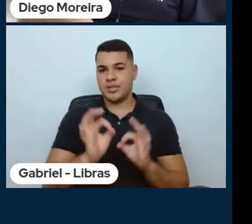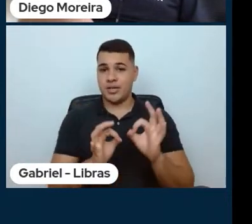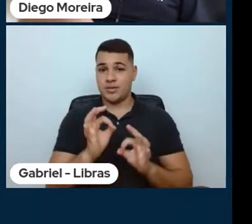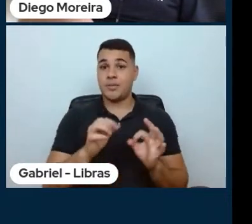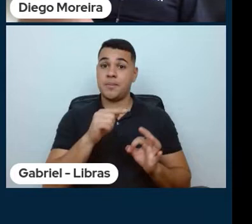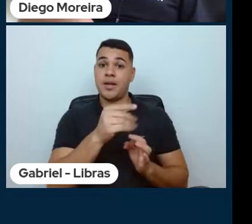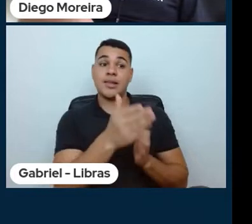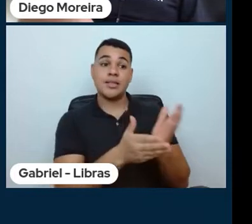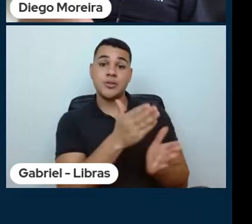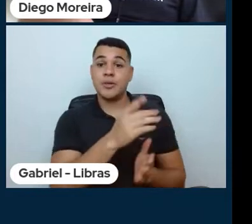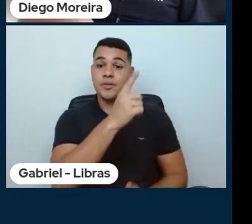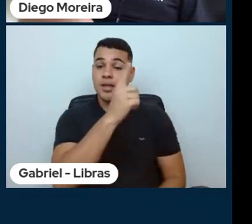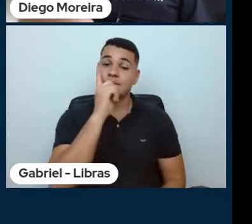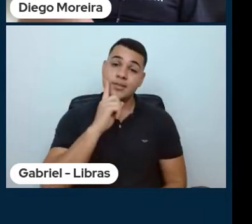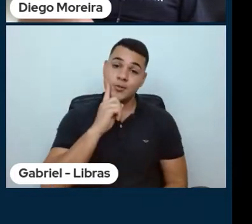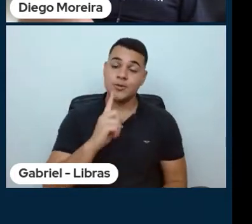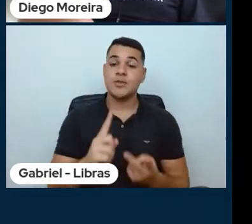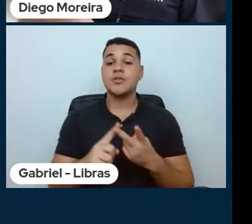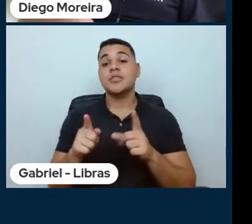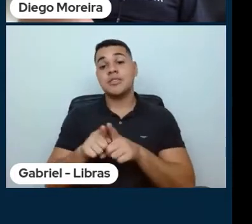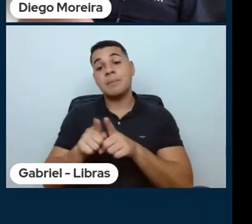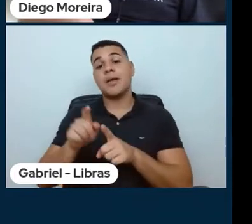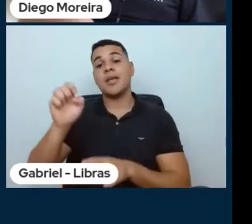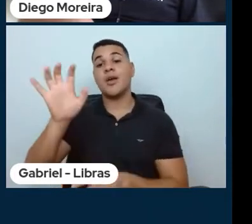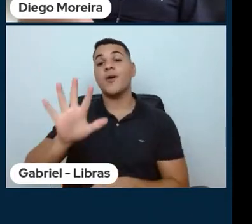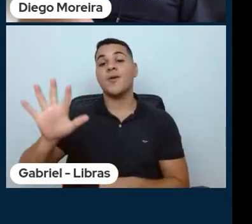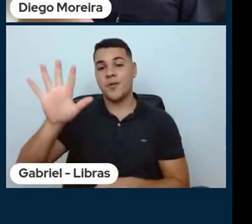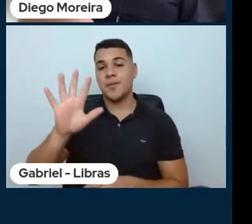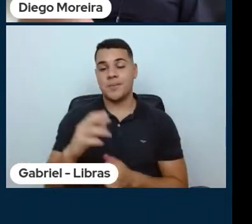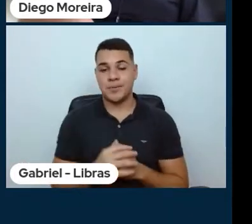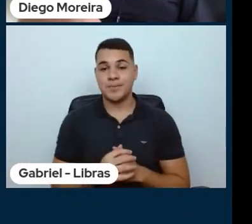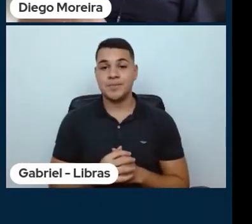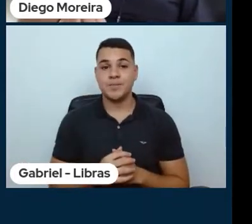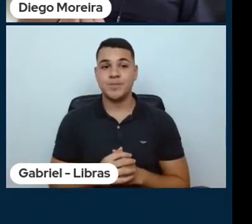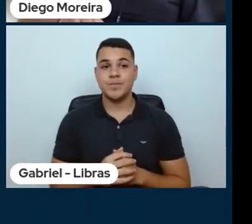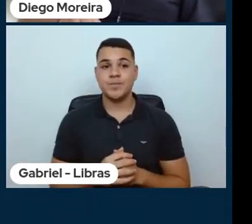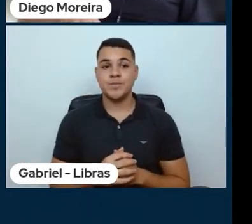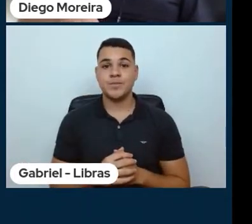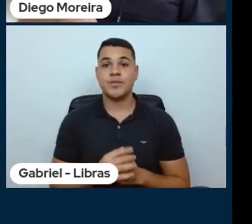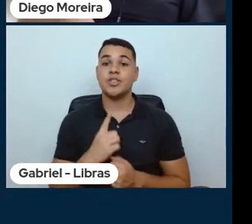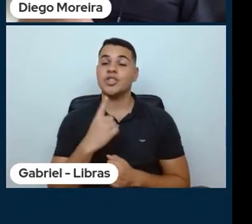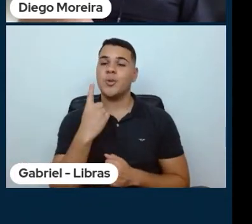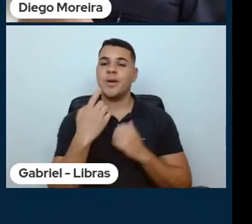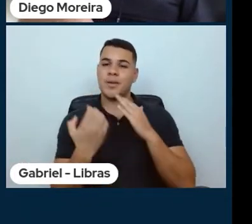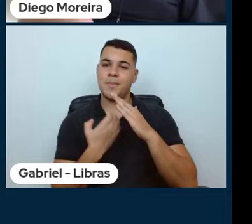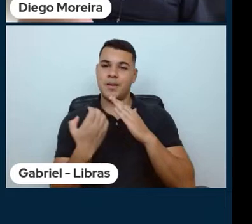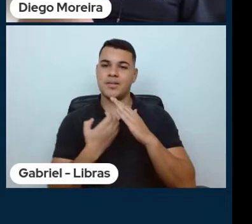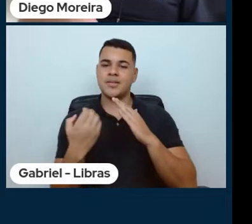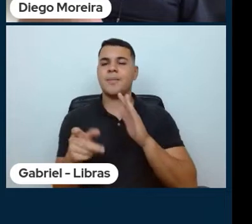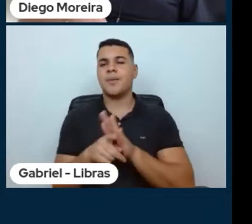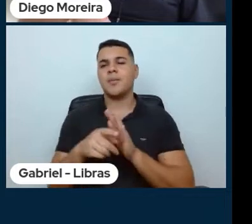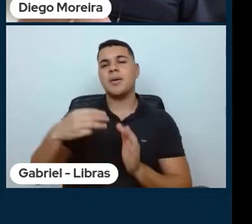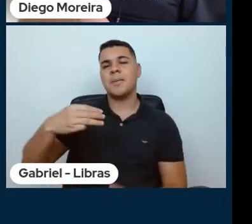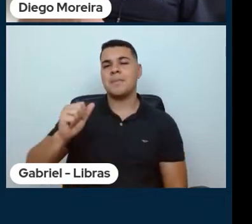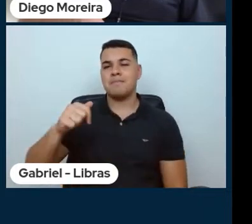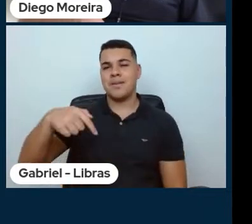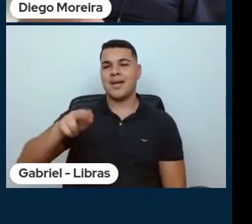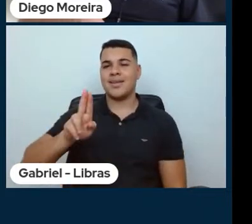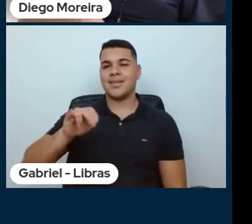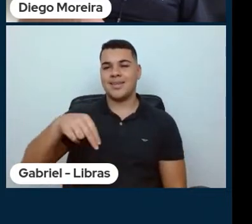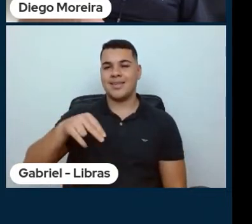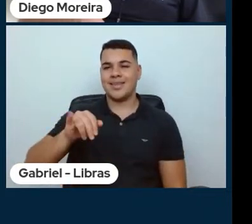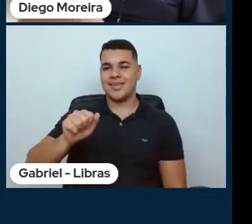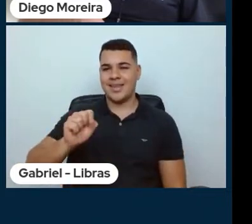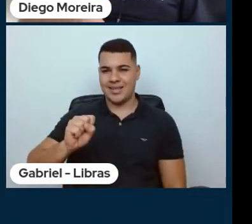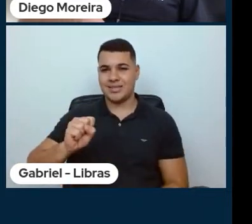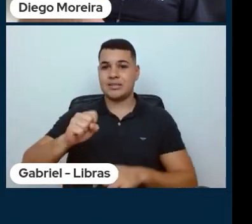um time que é é uma empresa de maquinário agrícola para atender o